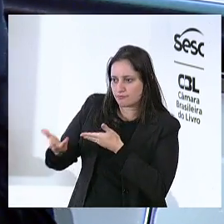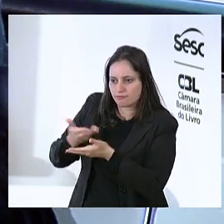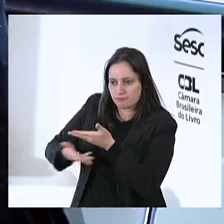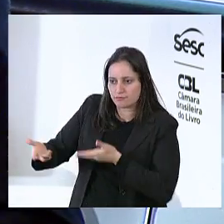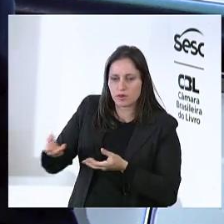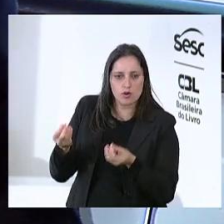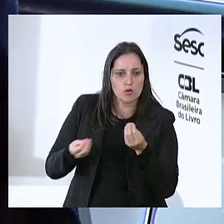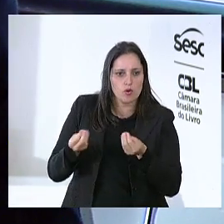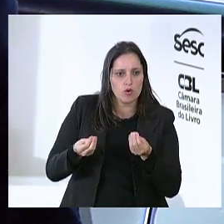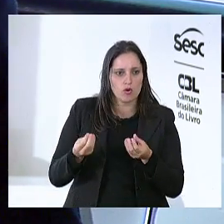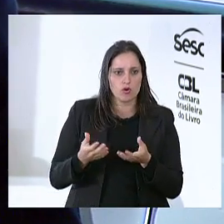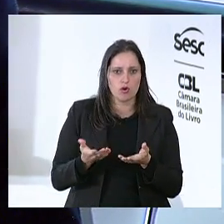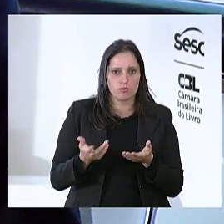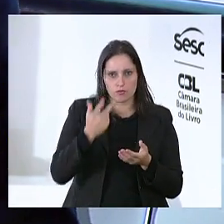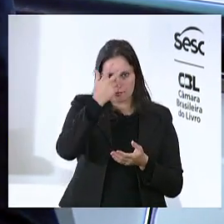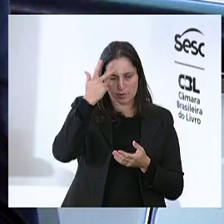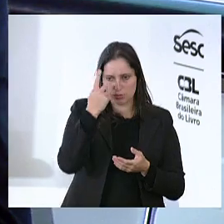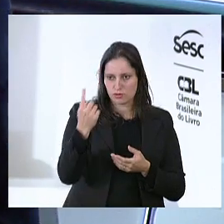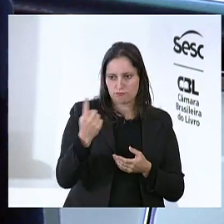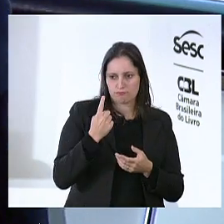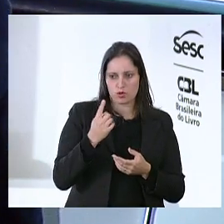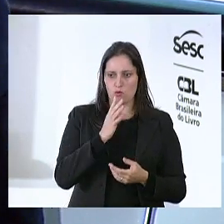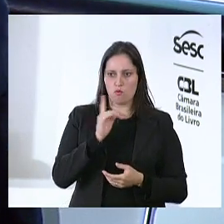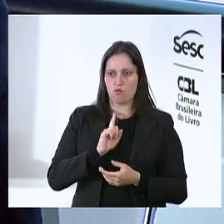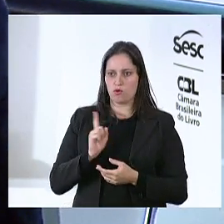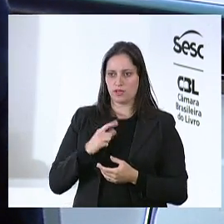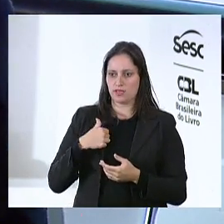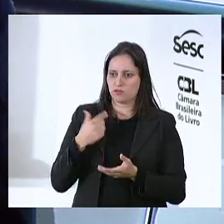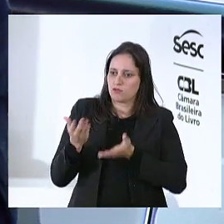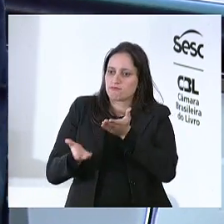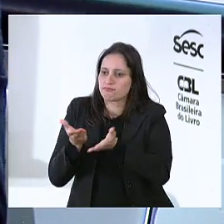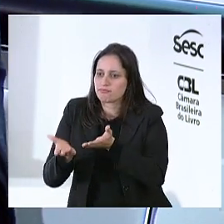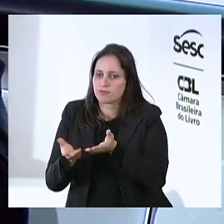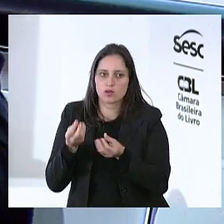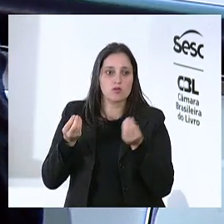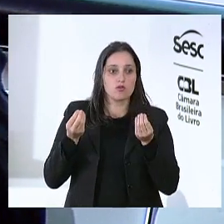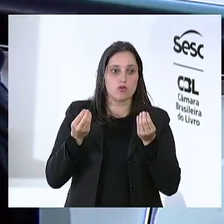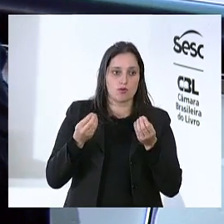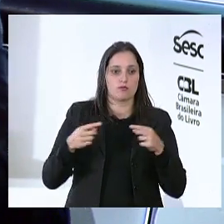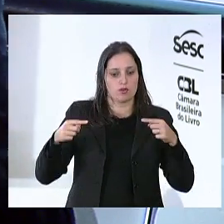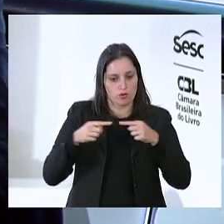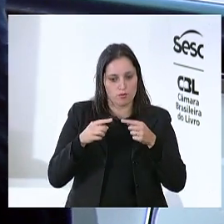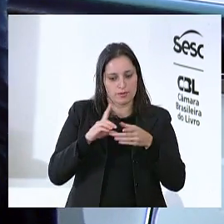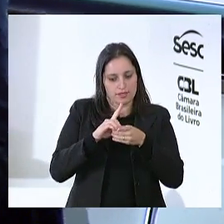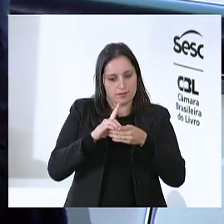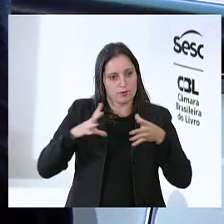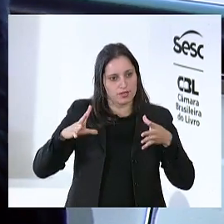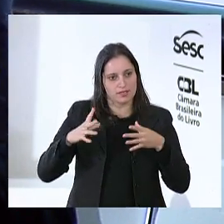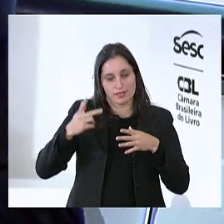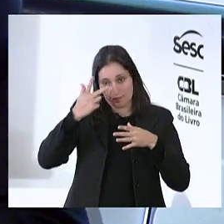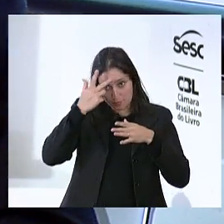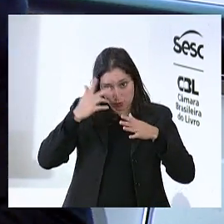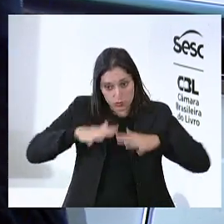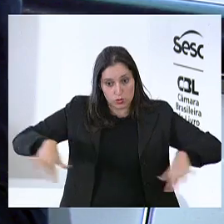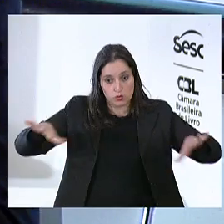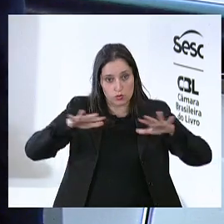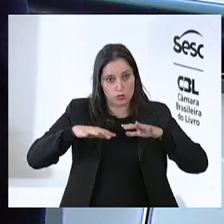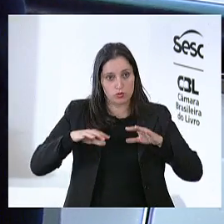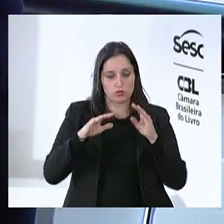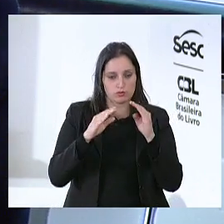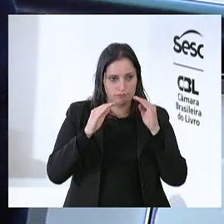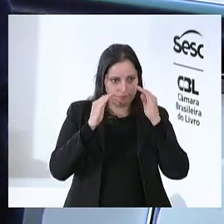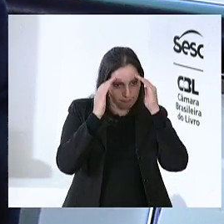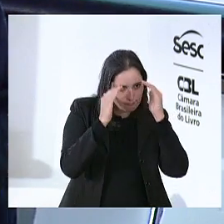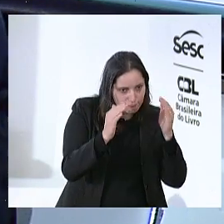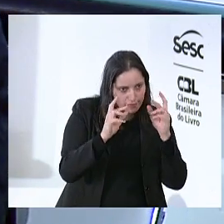que nem conhecem a gente, isso é democracia. Se estabelecer relações de respeito, né, de solidariedade, que isso é democracia